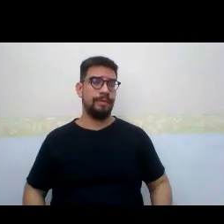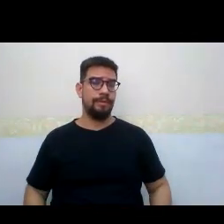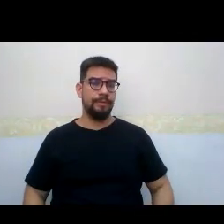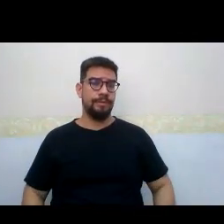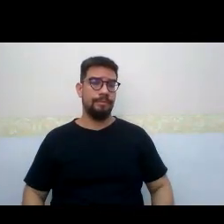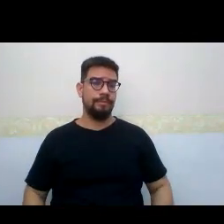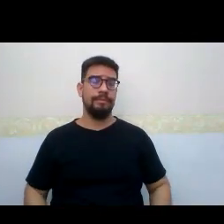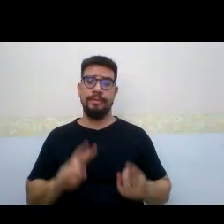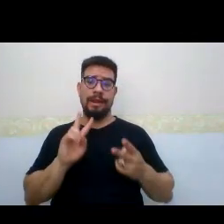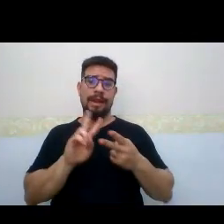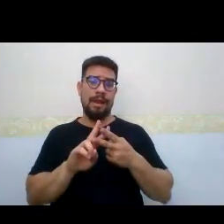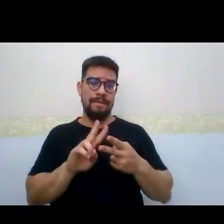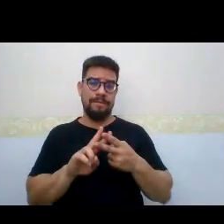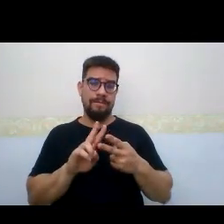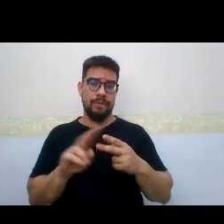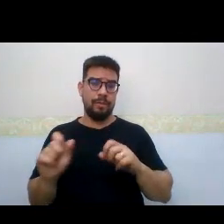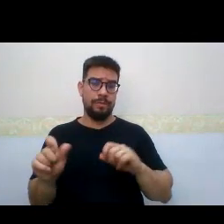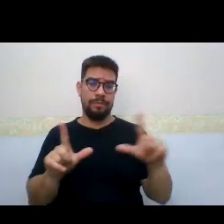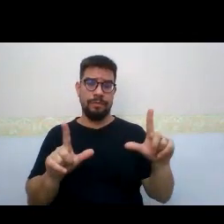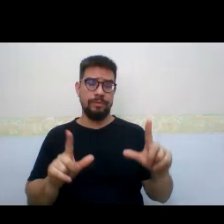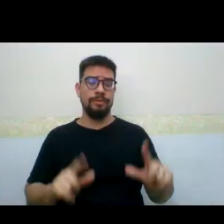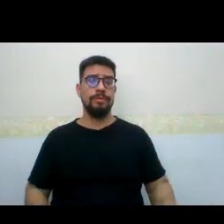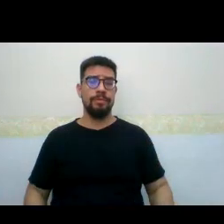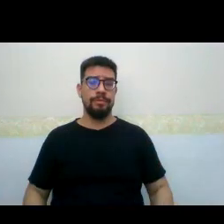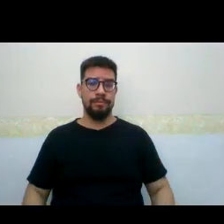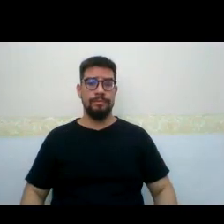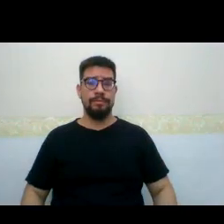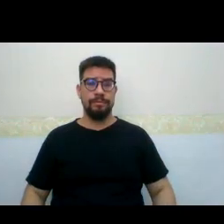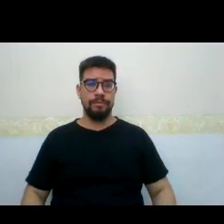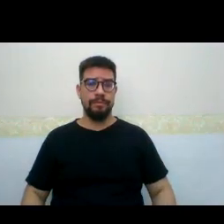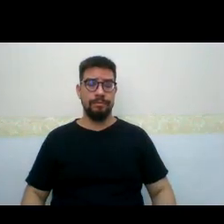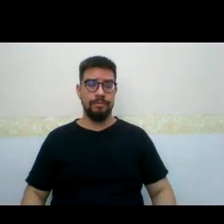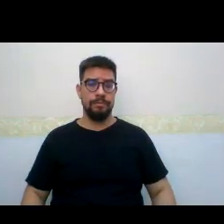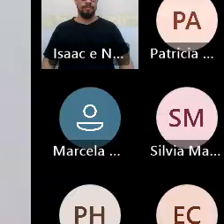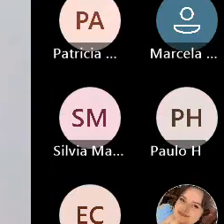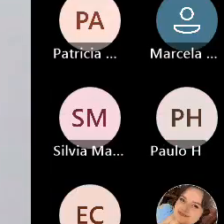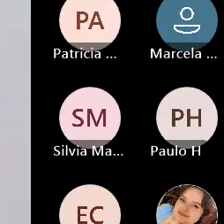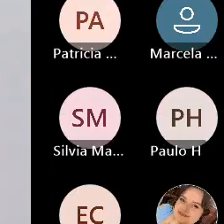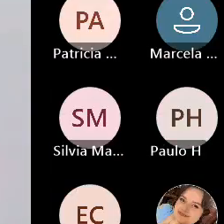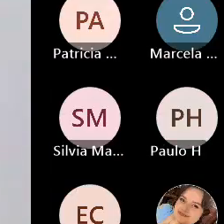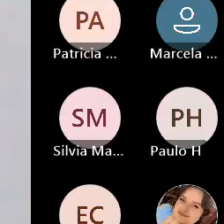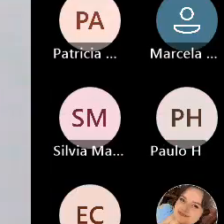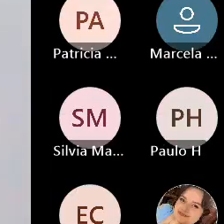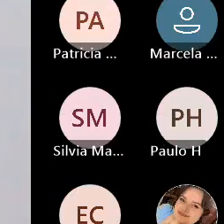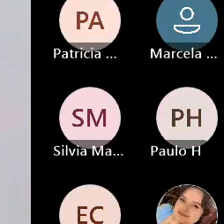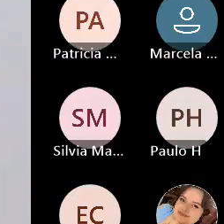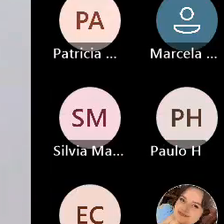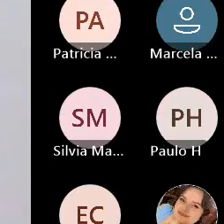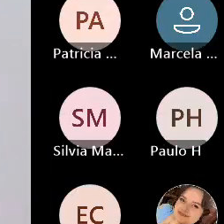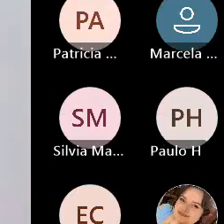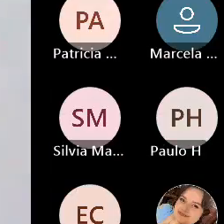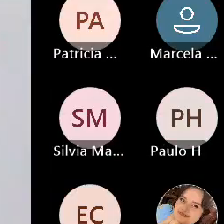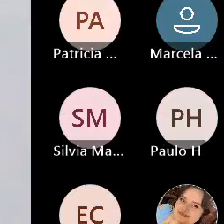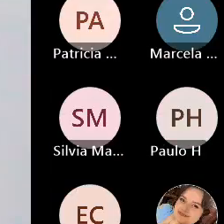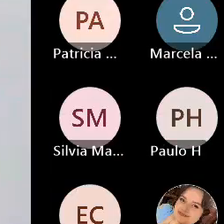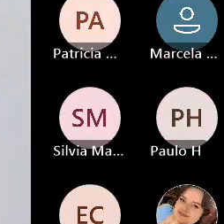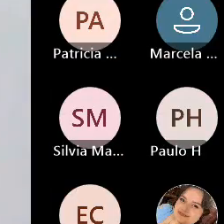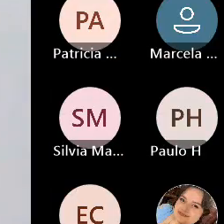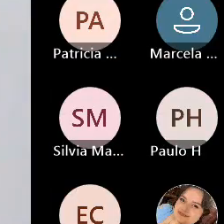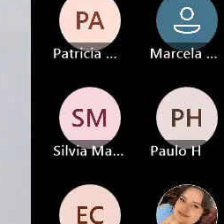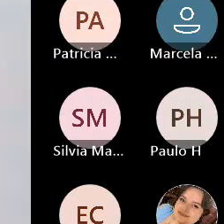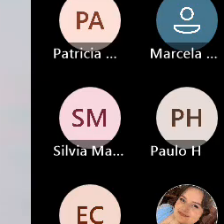Travou aí na projeção, no compartilhamento. Parece Deixa eu que tá ver se eu... travado pra gente. eu vou tentar compartilhar